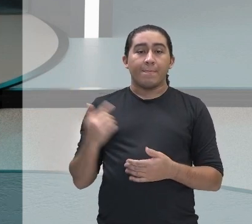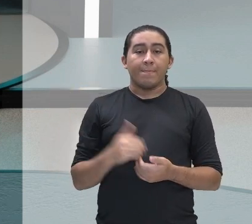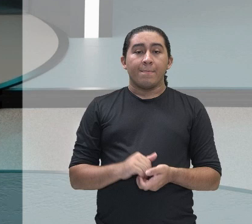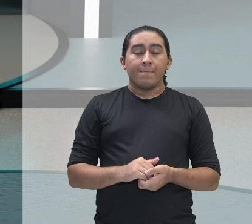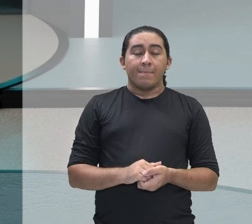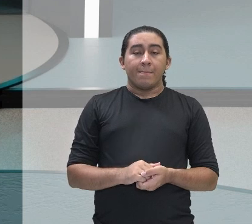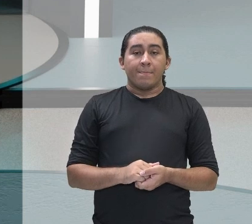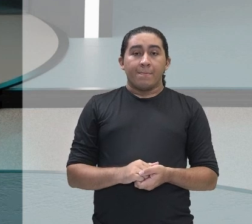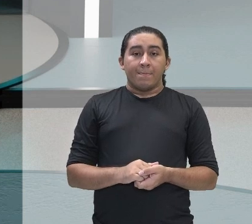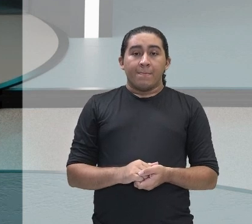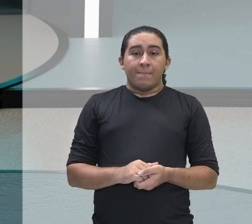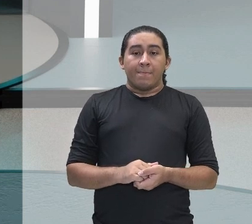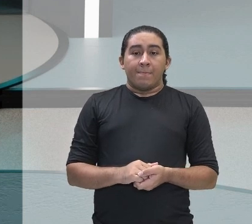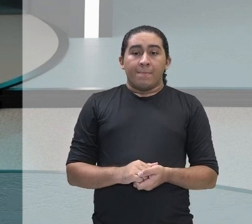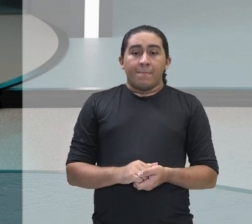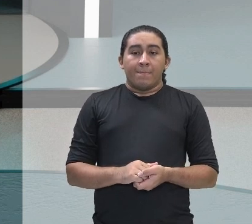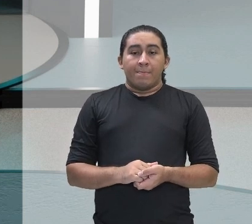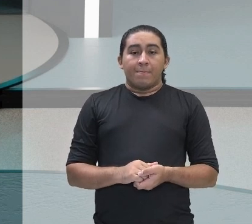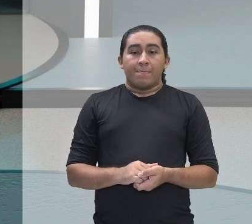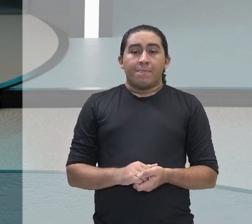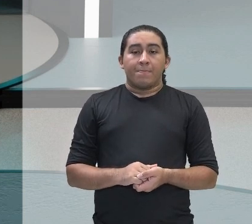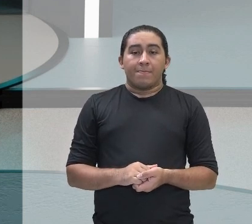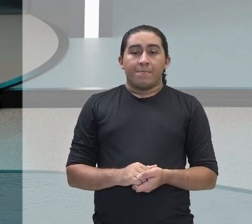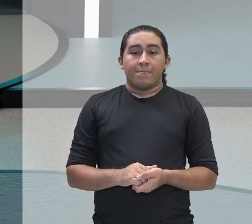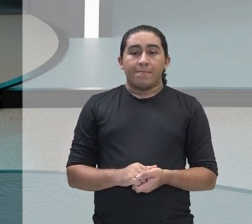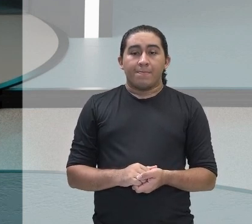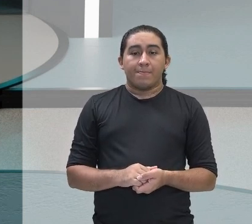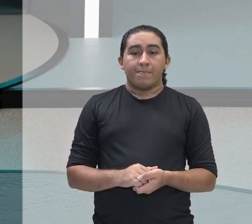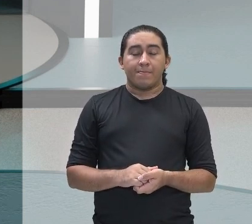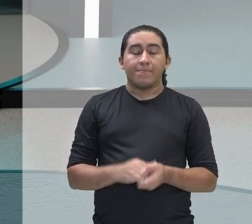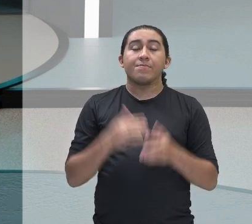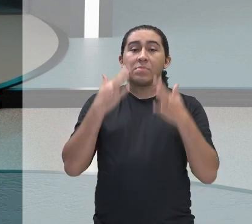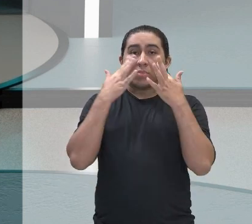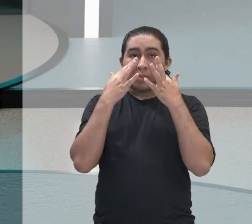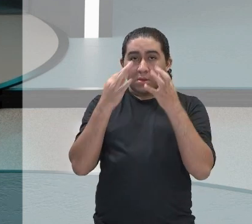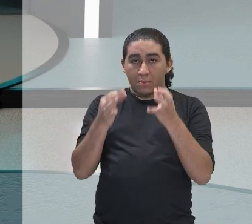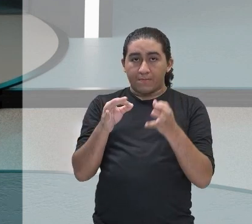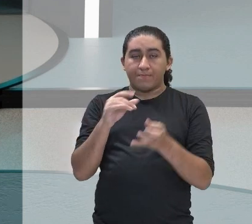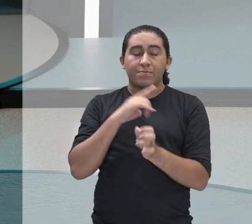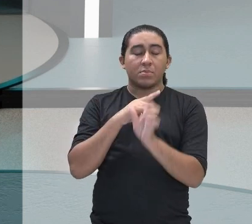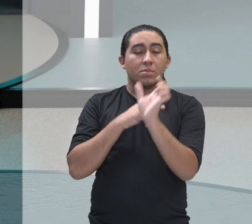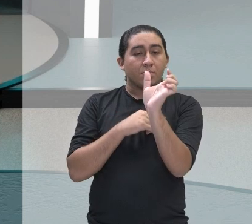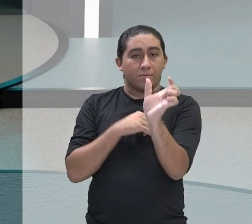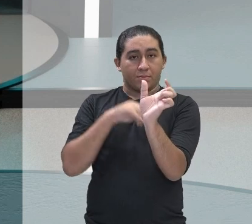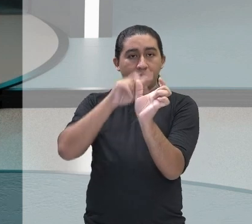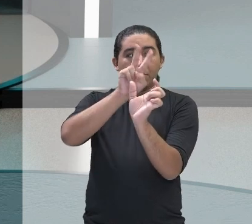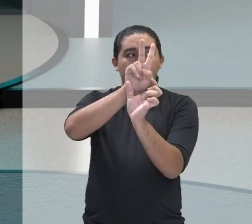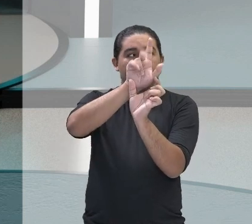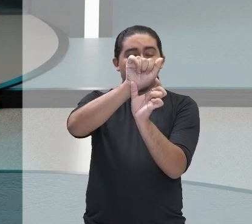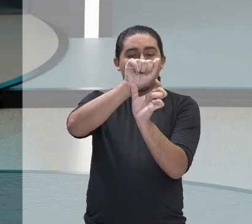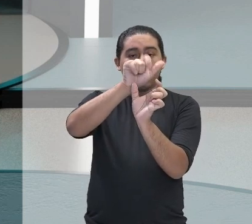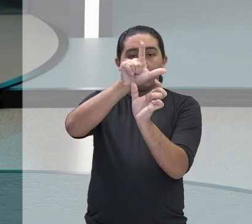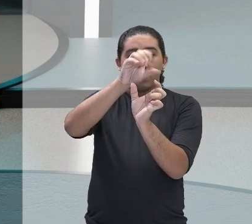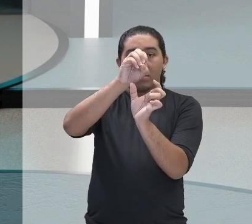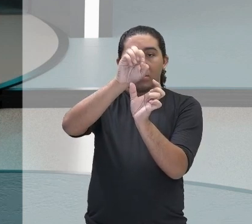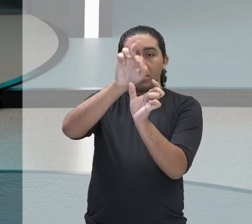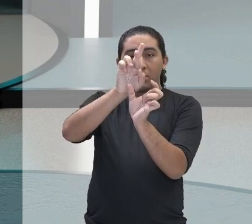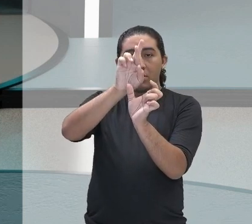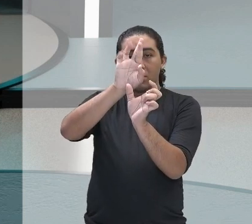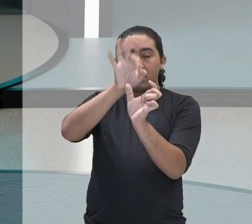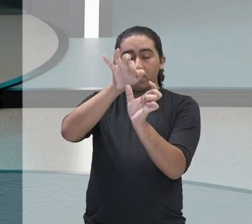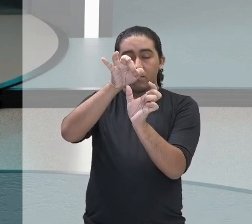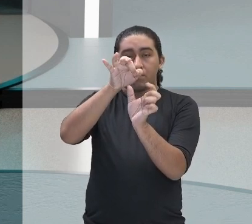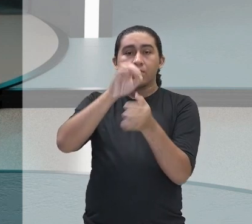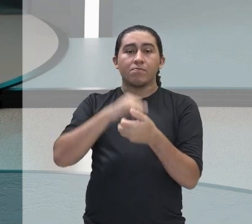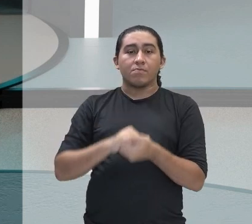desvalorizar. Aí veja que o radical está aí no meio, né? Valor. Nós acrescentamos um afixo antes